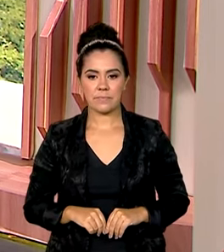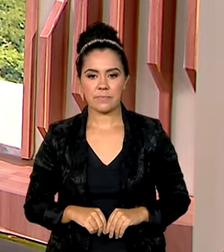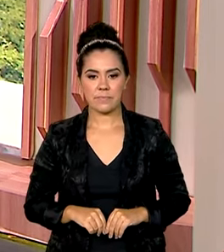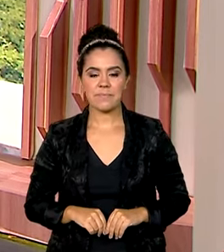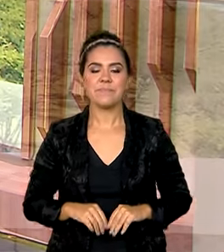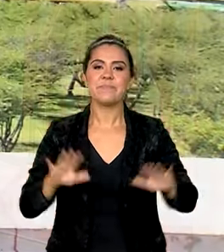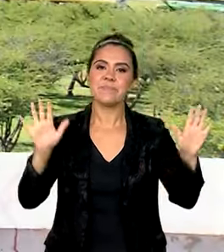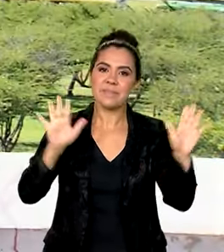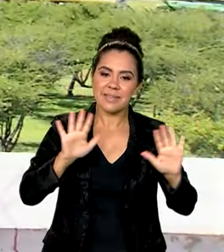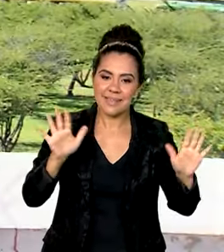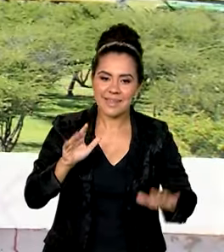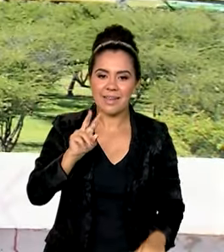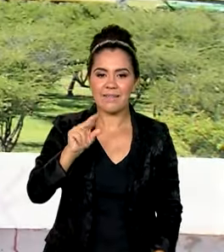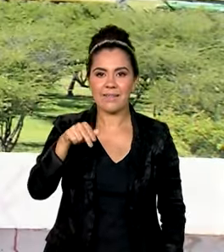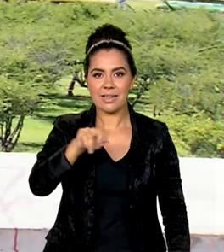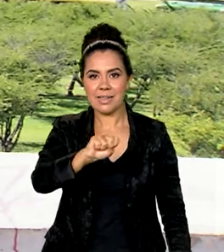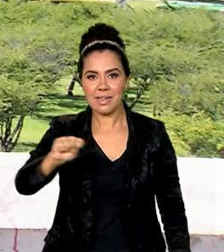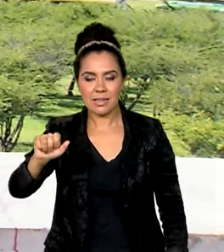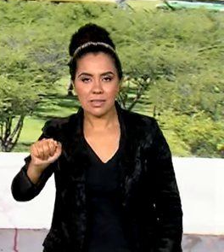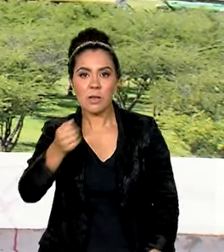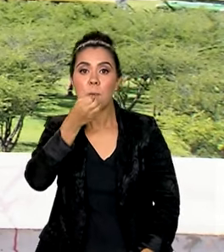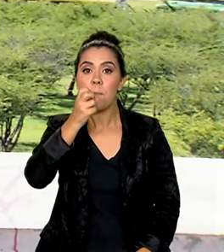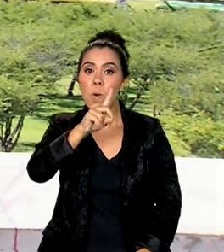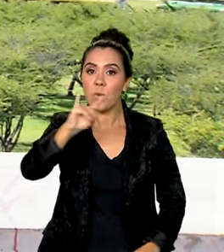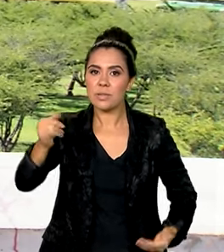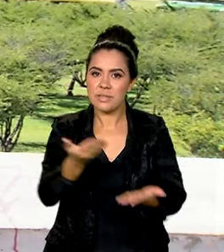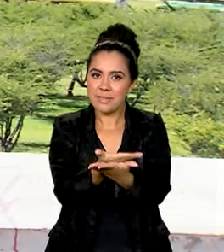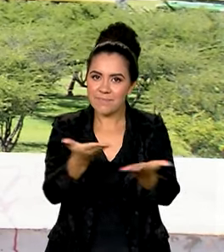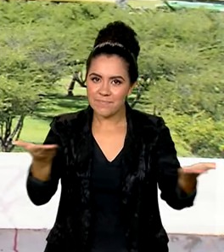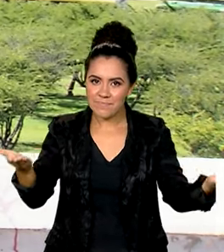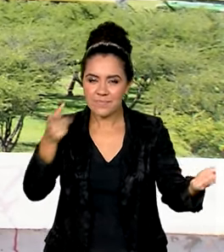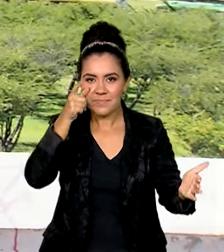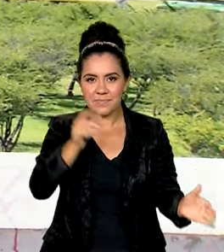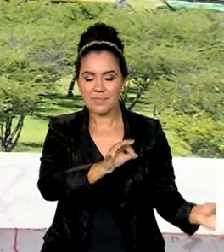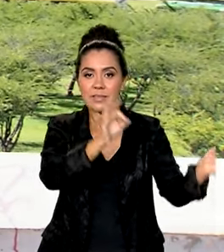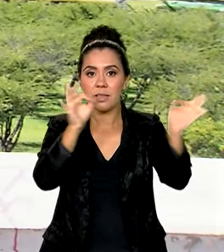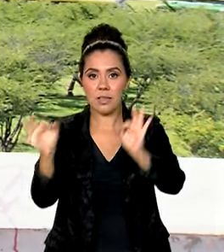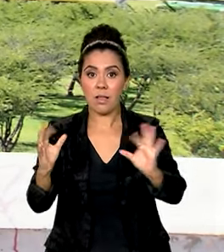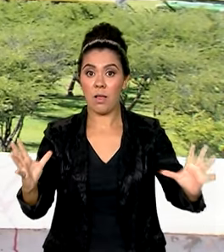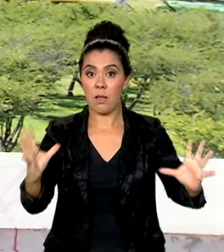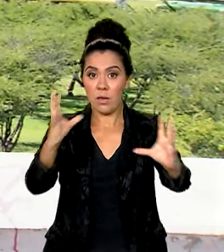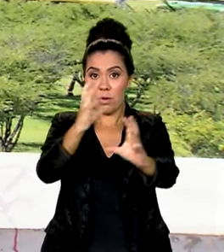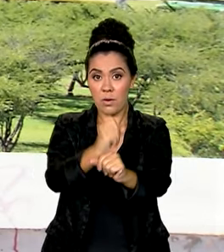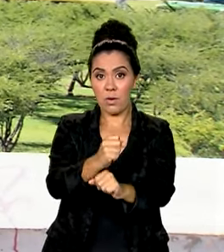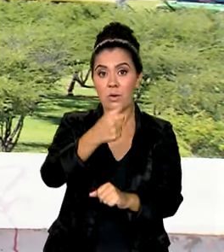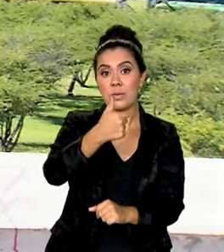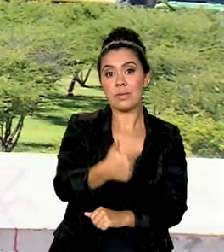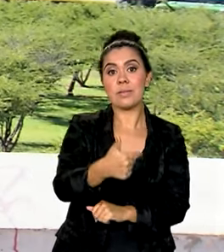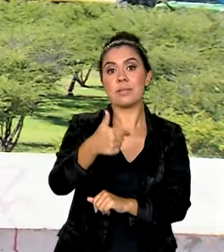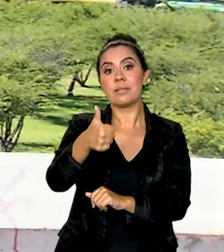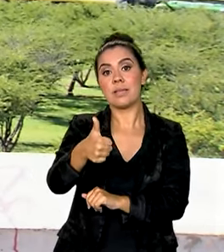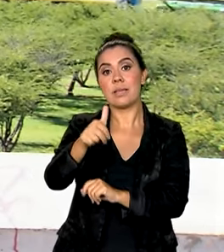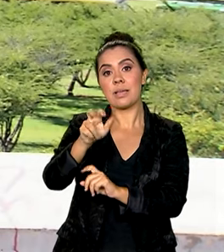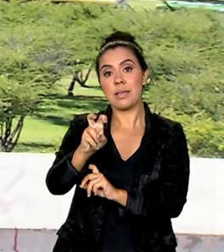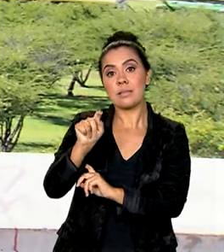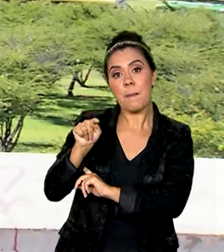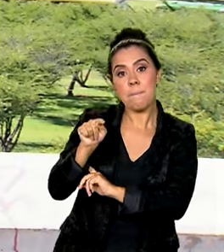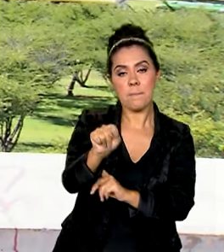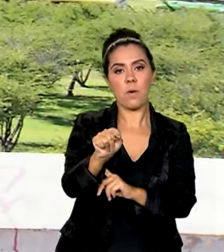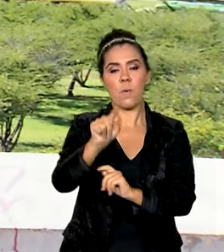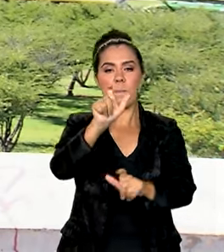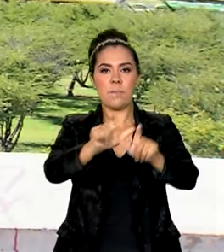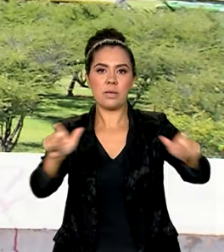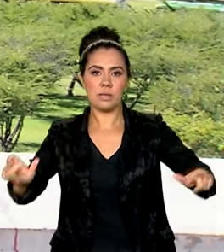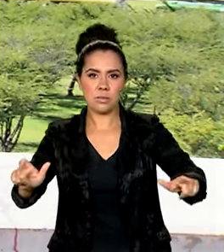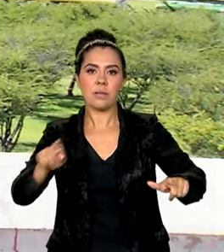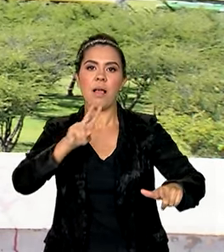Oi, Vanessa, bom dia para você, bom dia a todos. É isso, no total, 215 mil pessoas estão